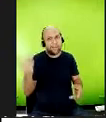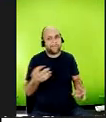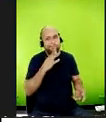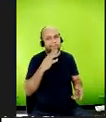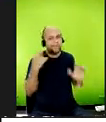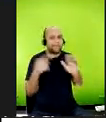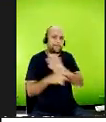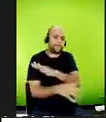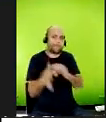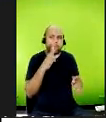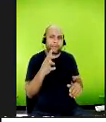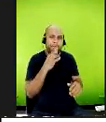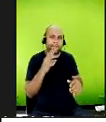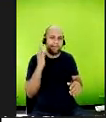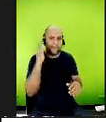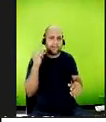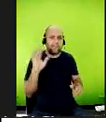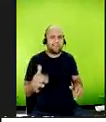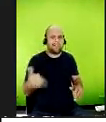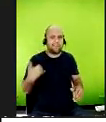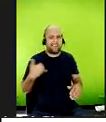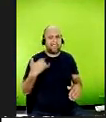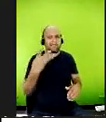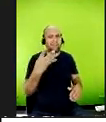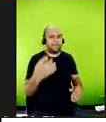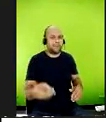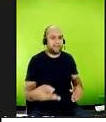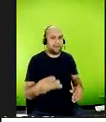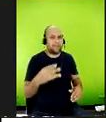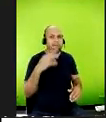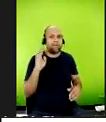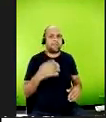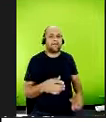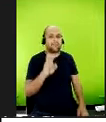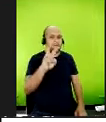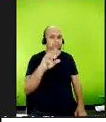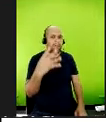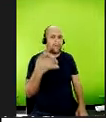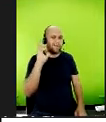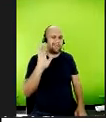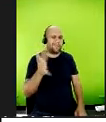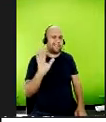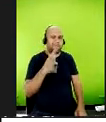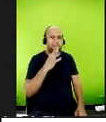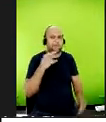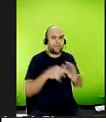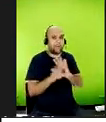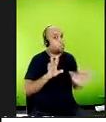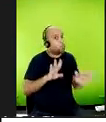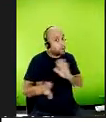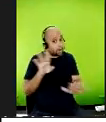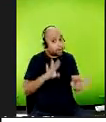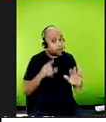sabia da 54 anos daqui há para saber de outubro Cuidado isso pode ser uma pegadinha o